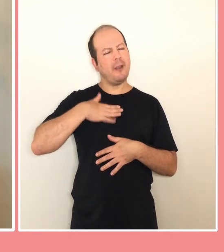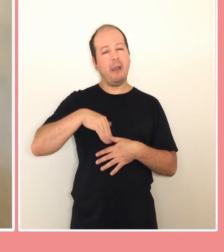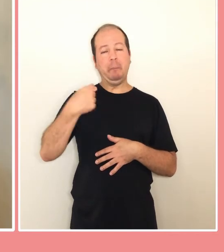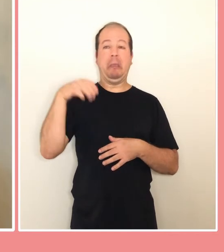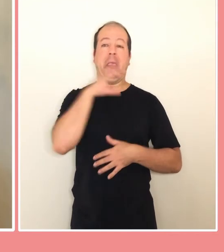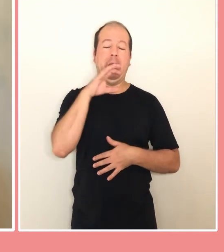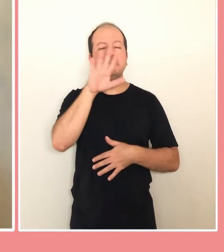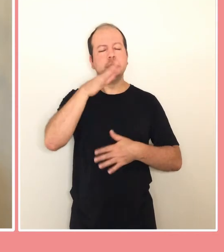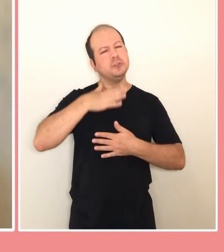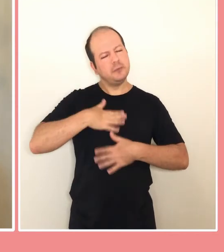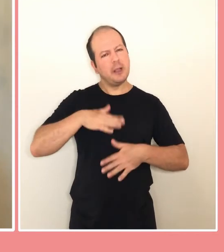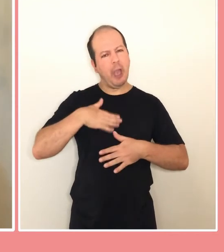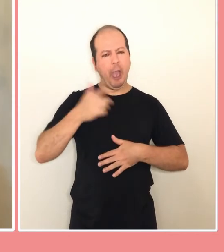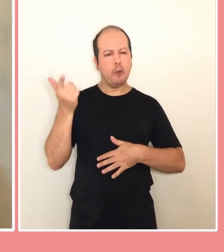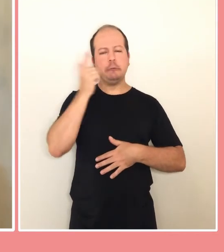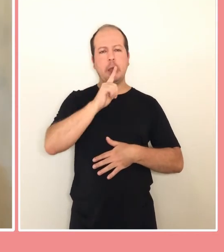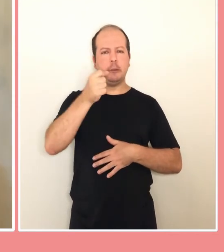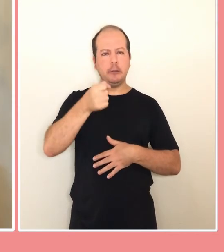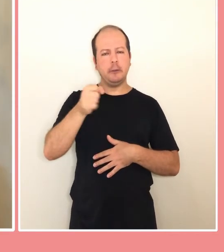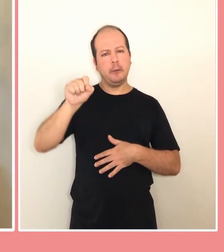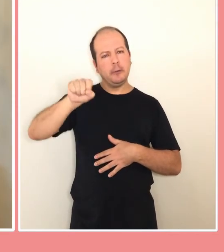gente força. Pronto.